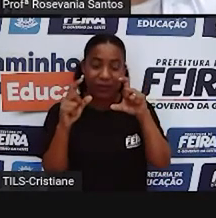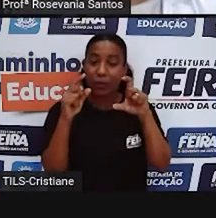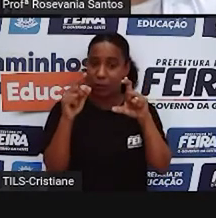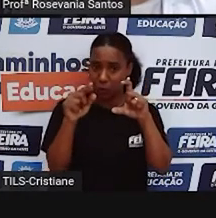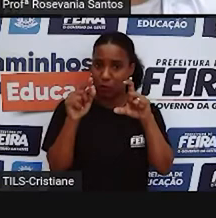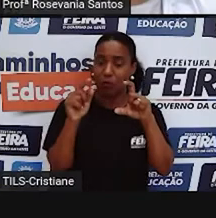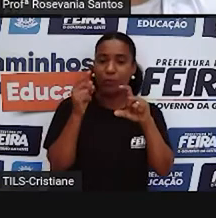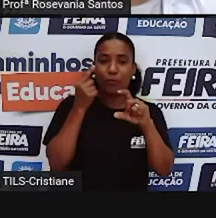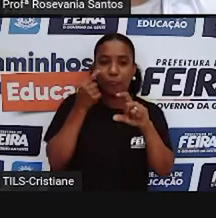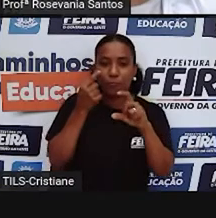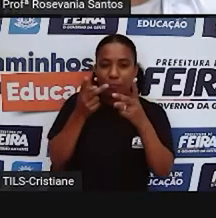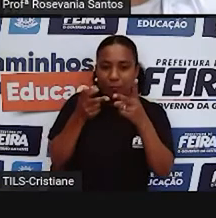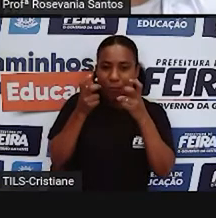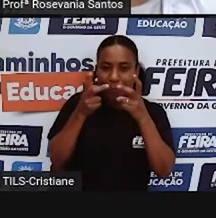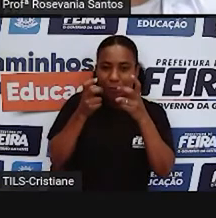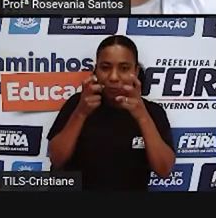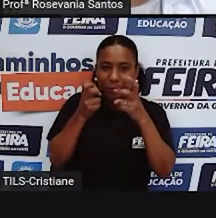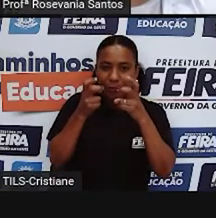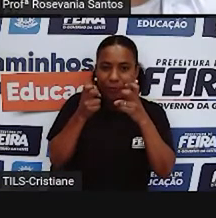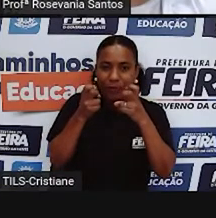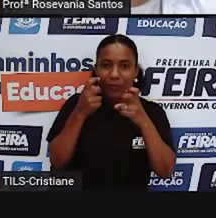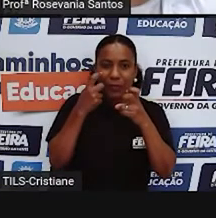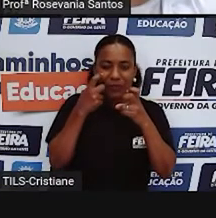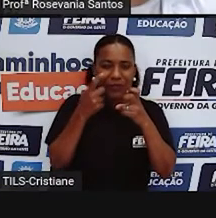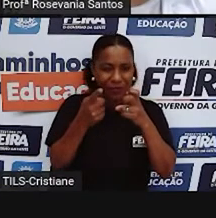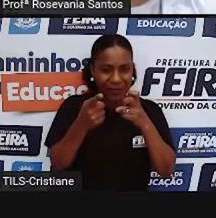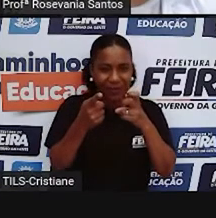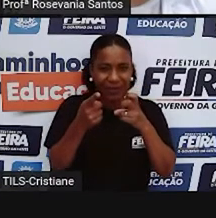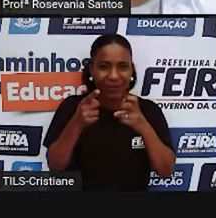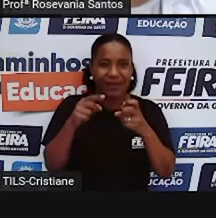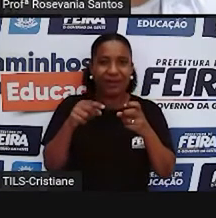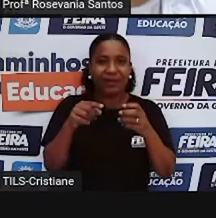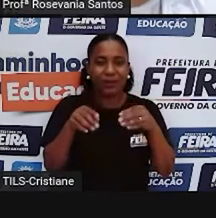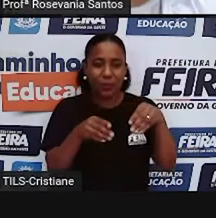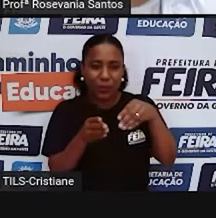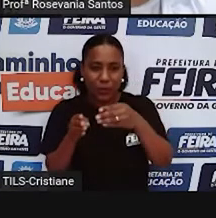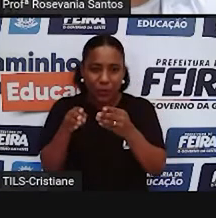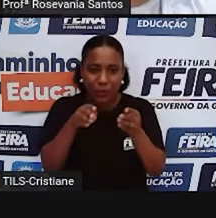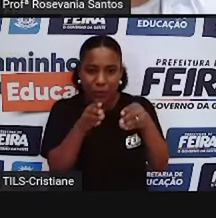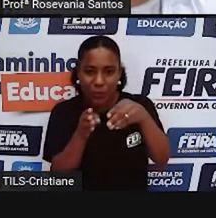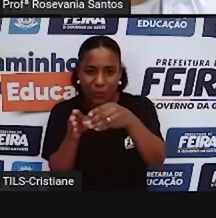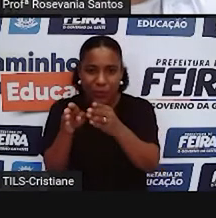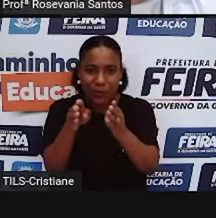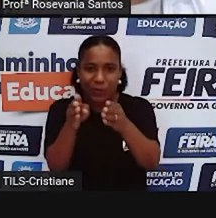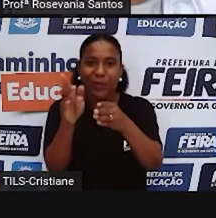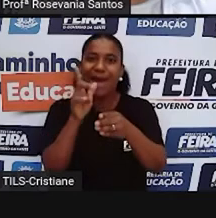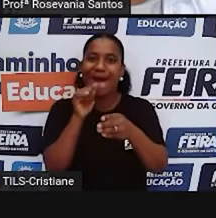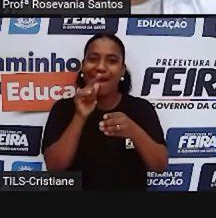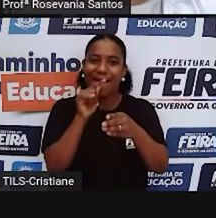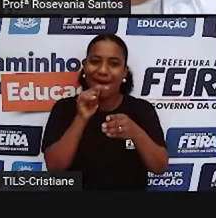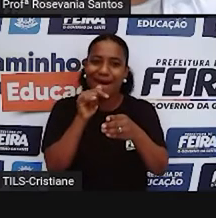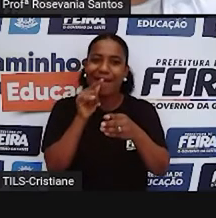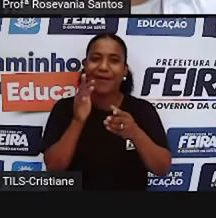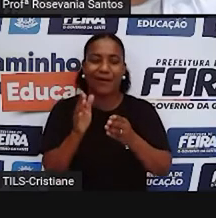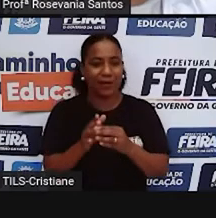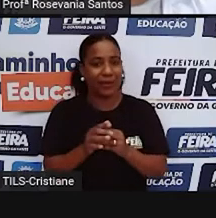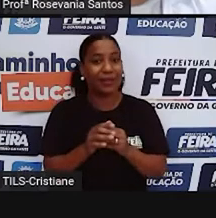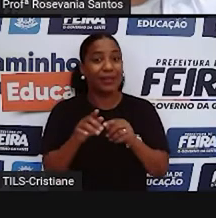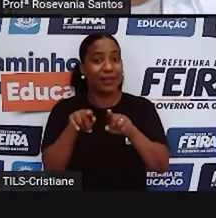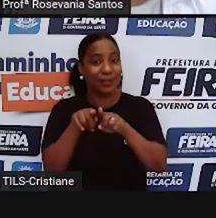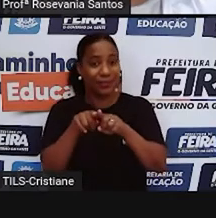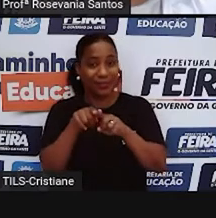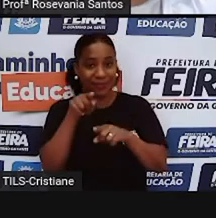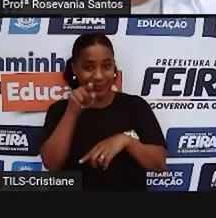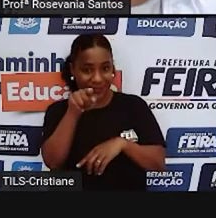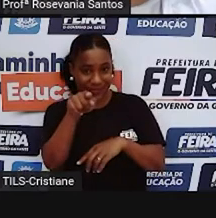conservada. E aqui você, né, observa que tem esse meio aqui, né, a questão do rio, esse desenho aqui. E por esse desenho aqui, a gente